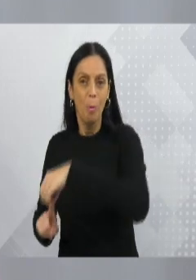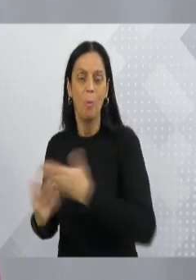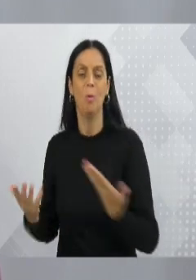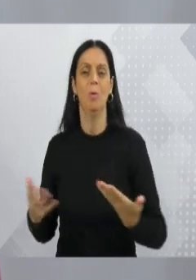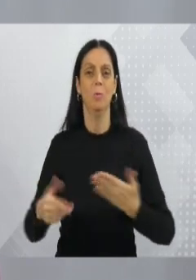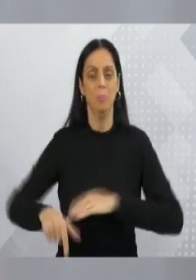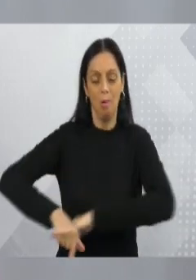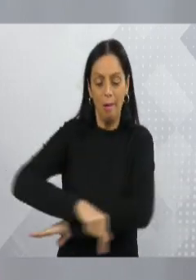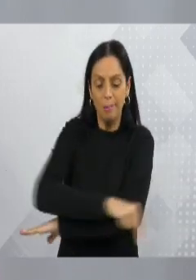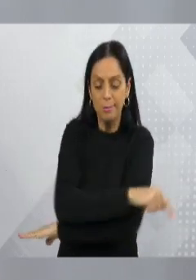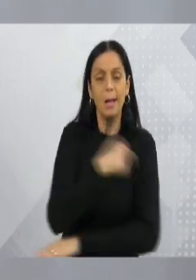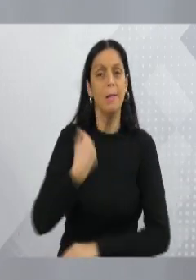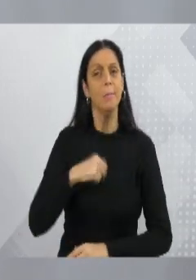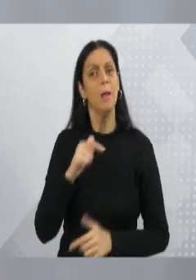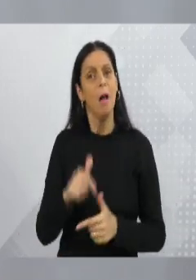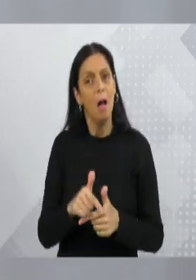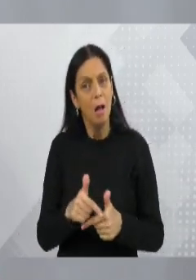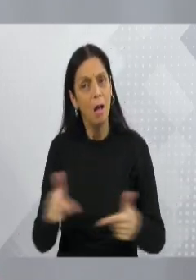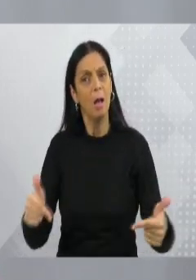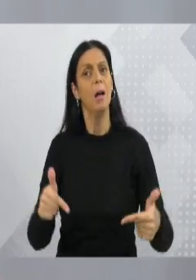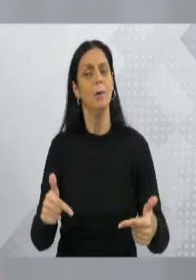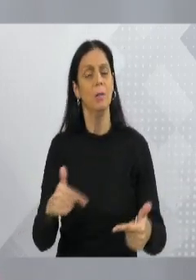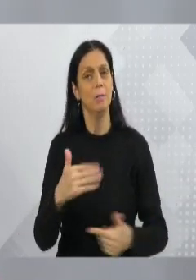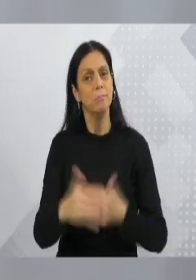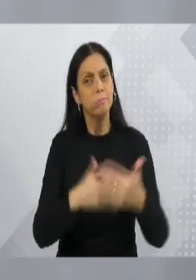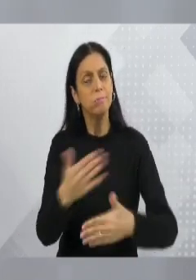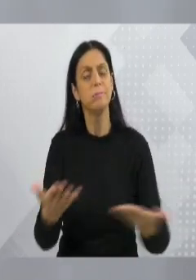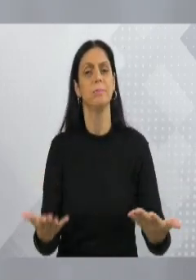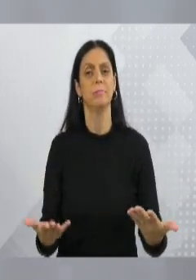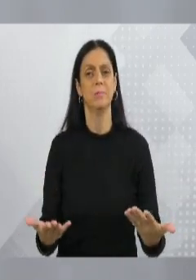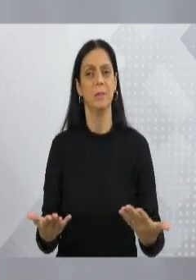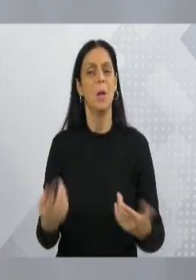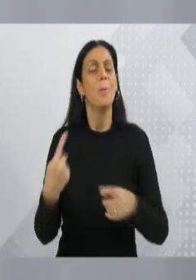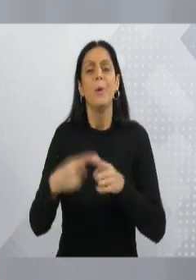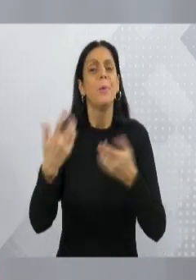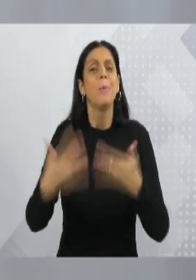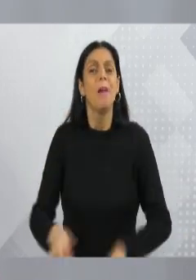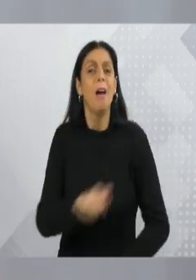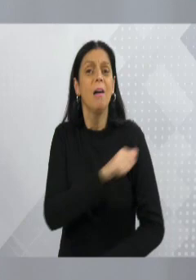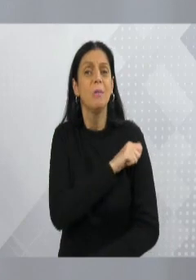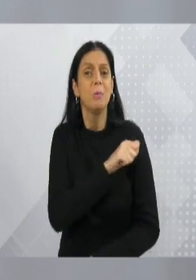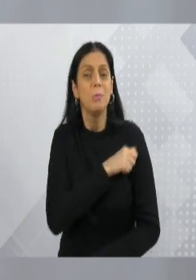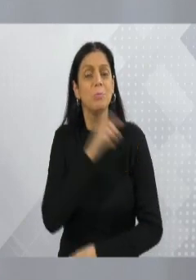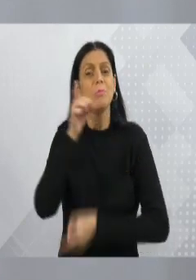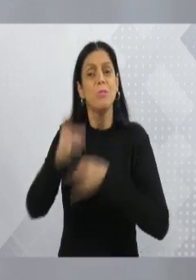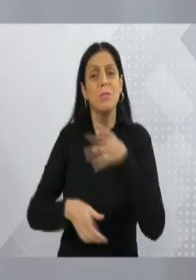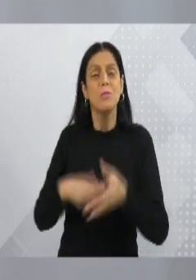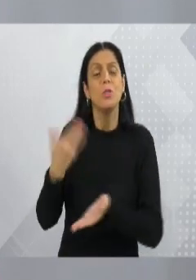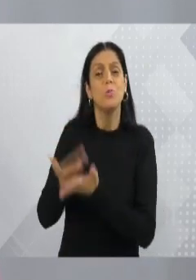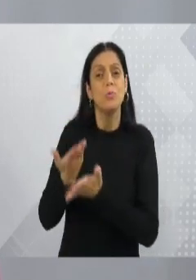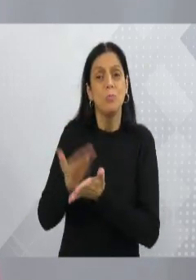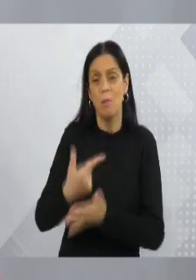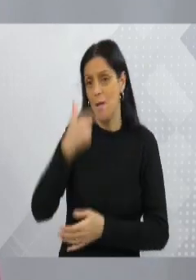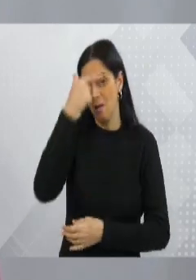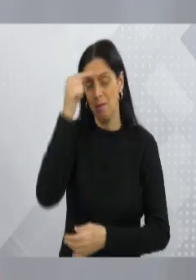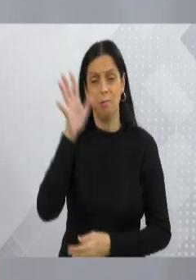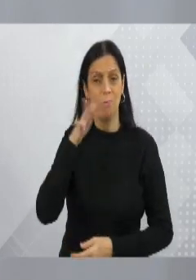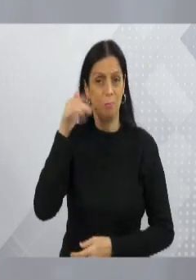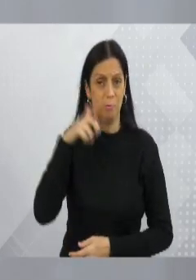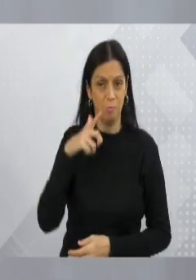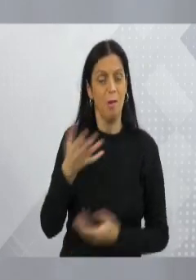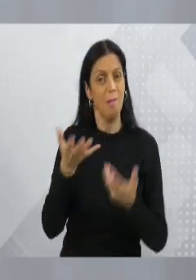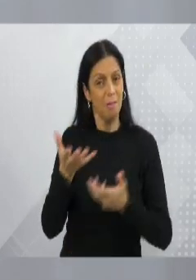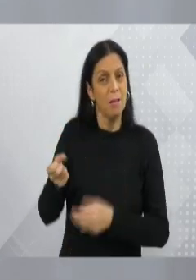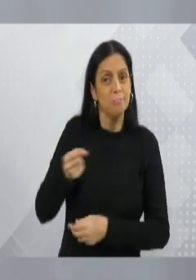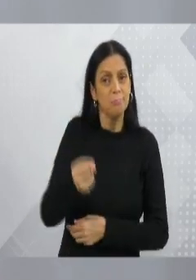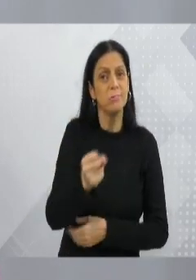avançar para que não haja evasão muito pelo contrário que a gente dê possibilidade para que a gente tenha cada vez mais alunos com algum tipo